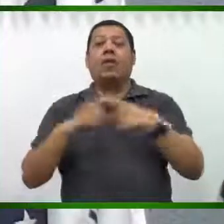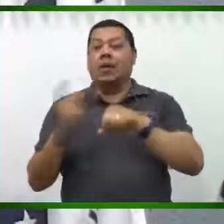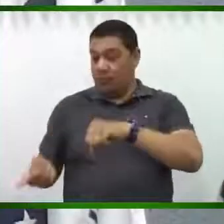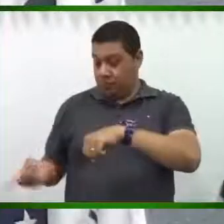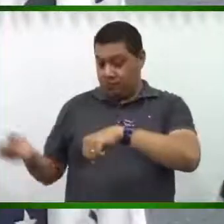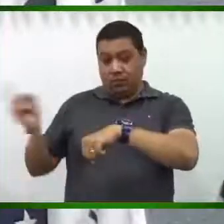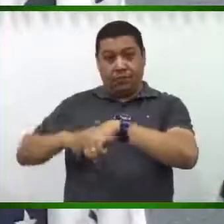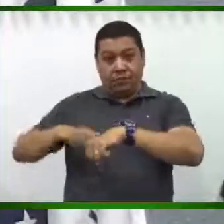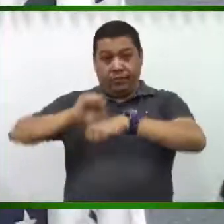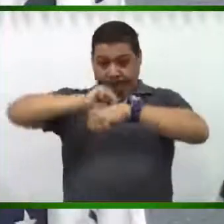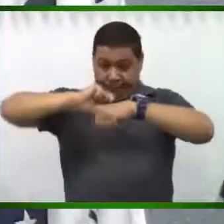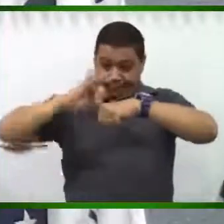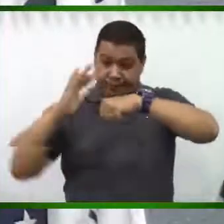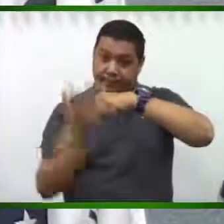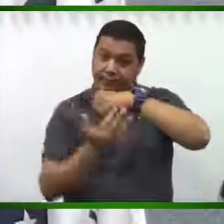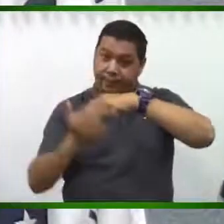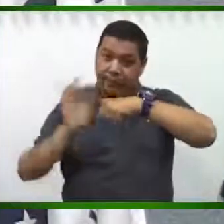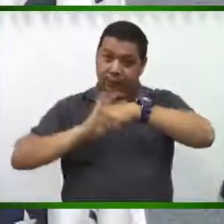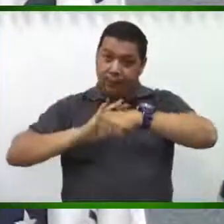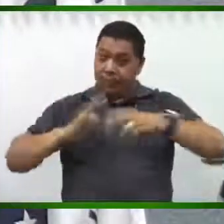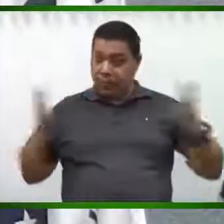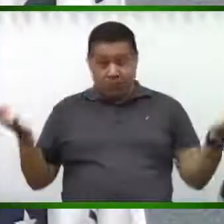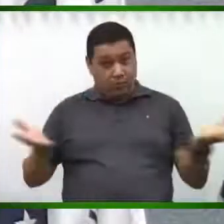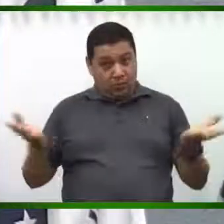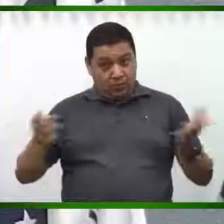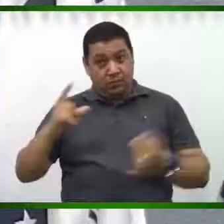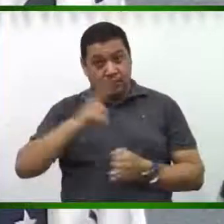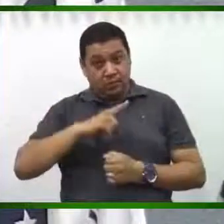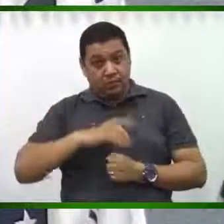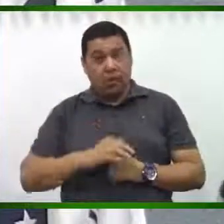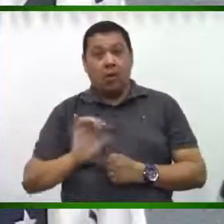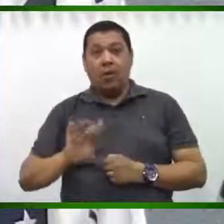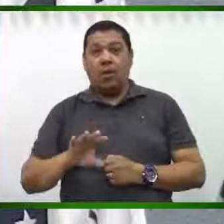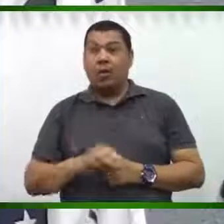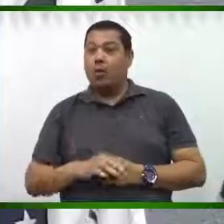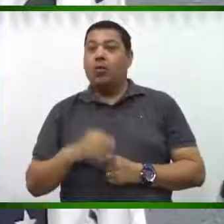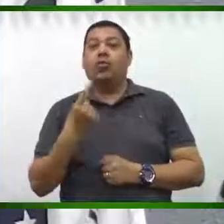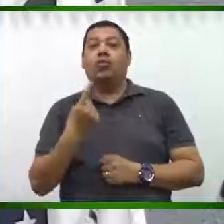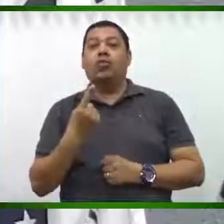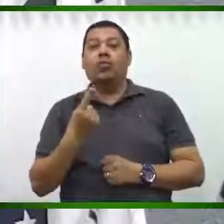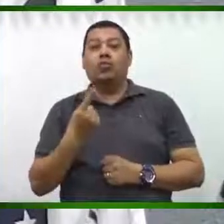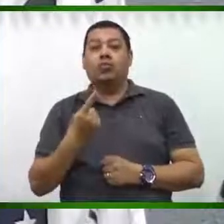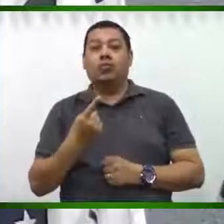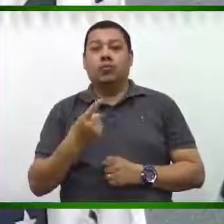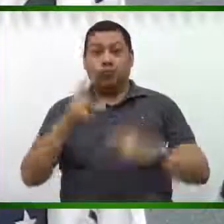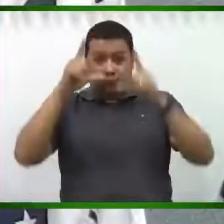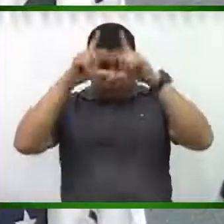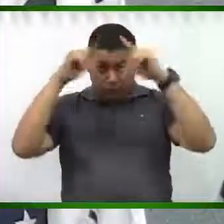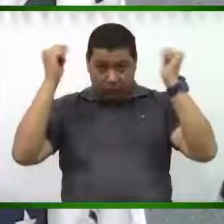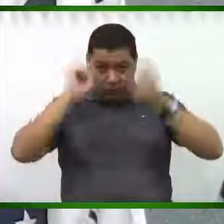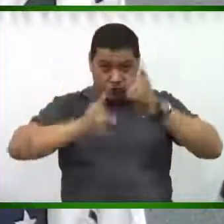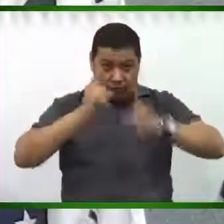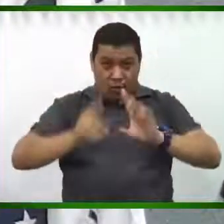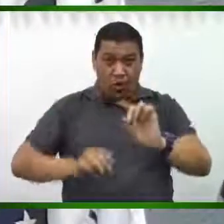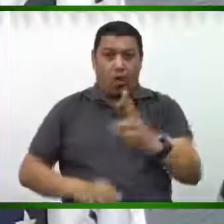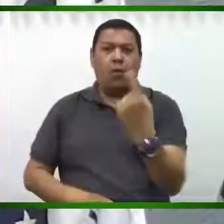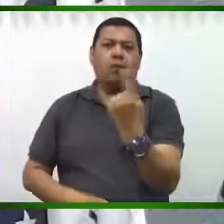Covid. E hoje nós temos ali apenas um técnico de